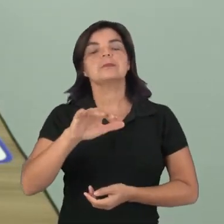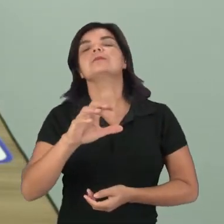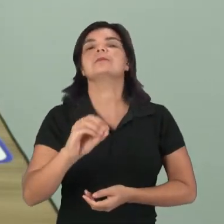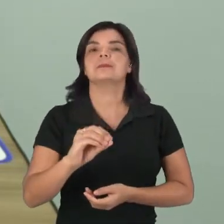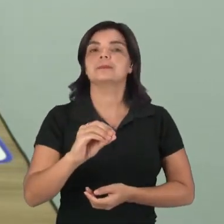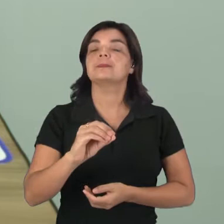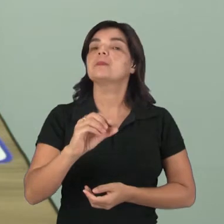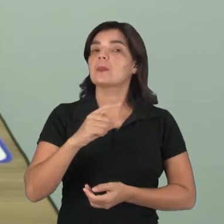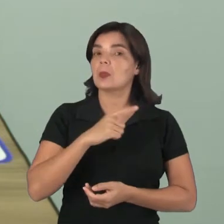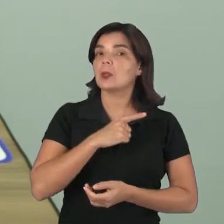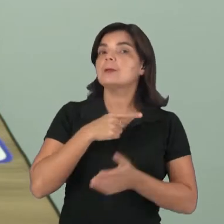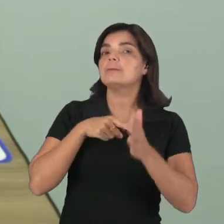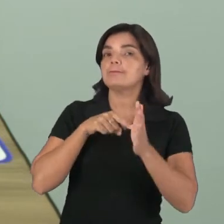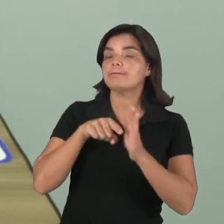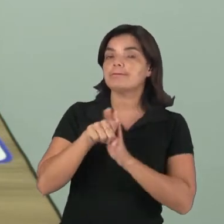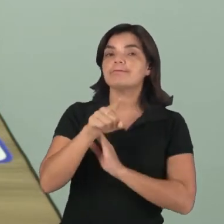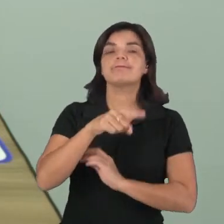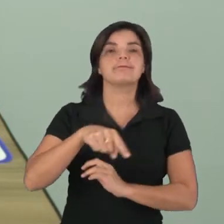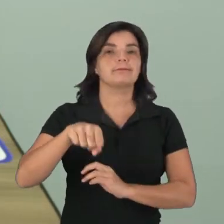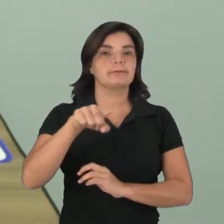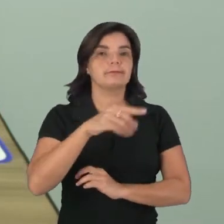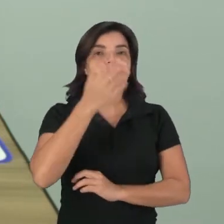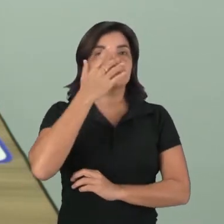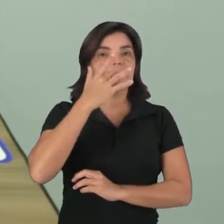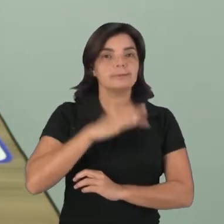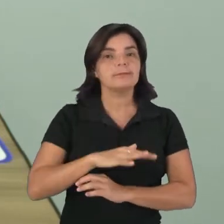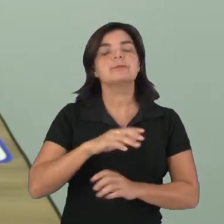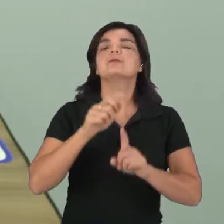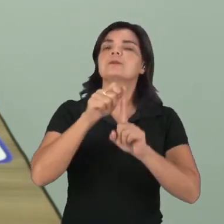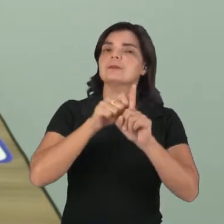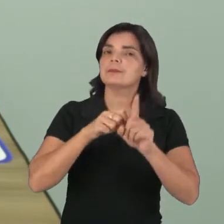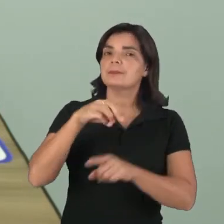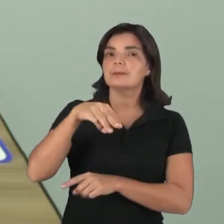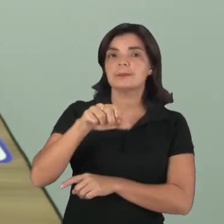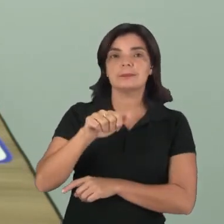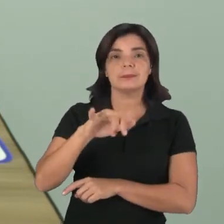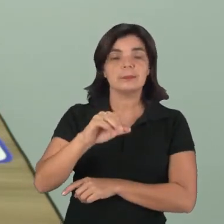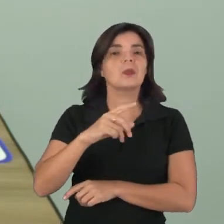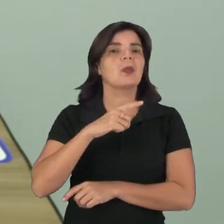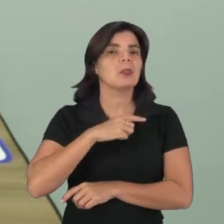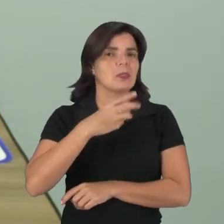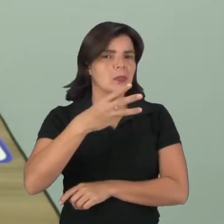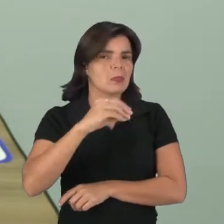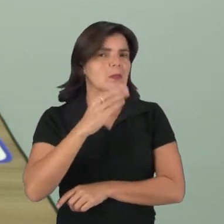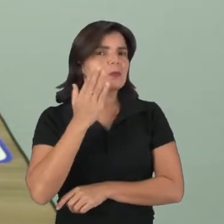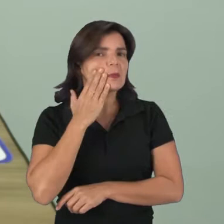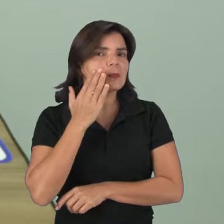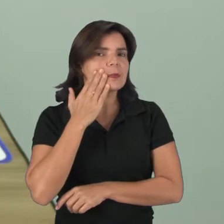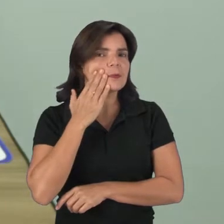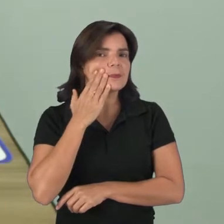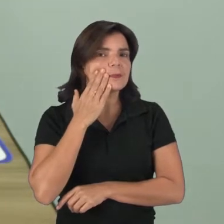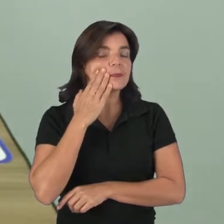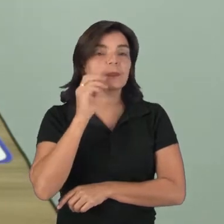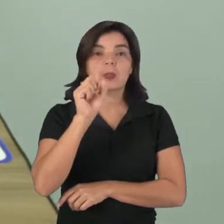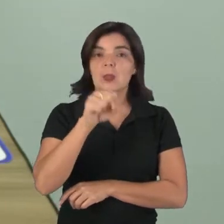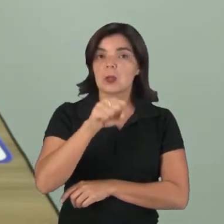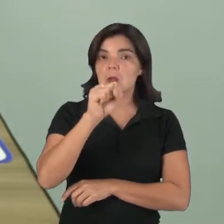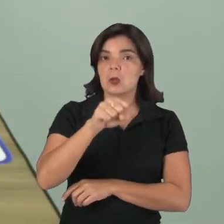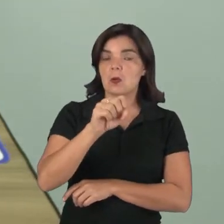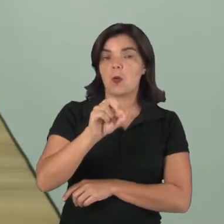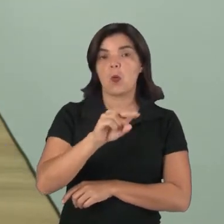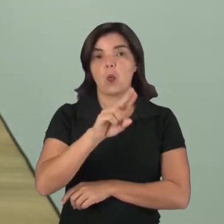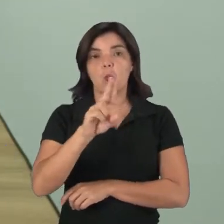maio eu tenho uma perguntinha para vocês crianças um mês de maio tem 30 dias É